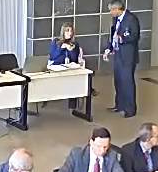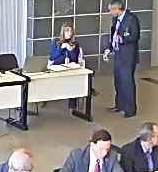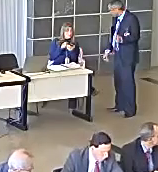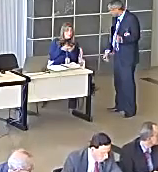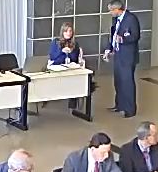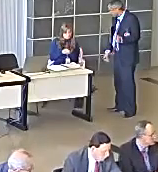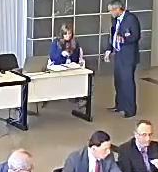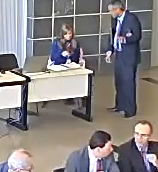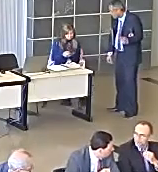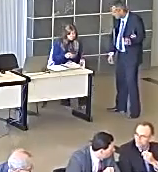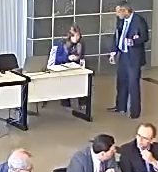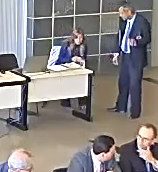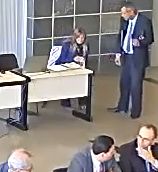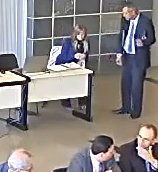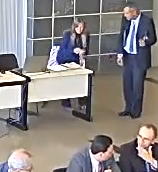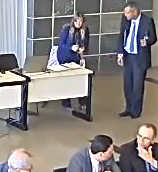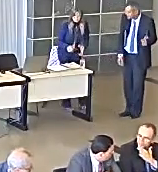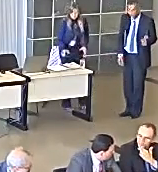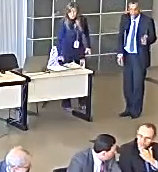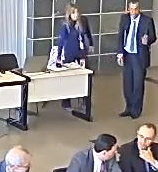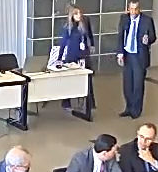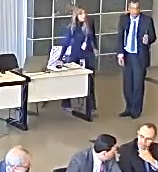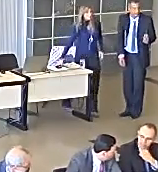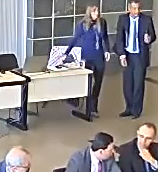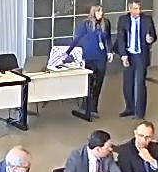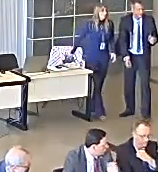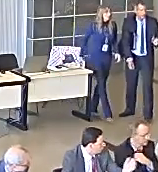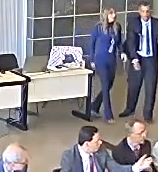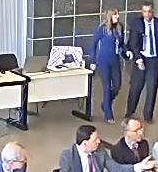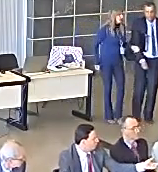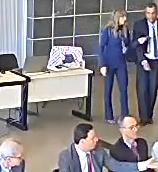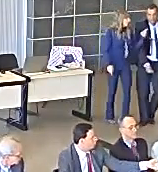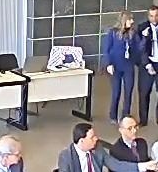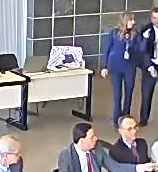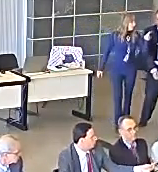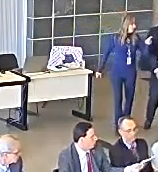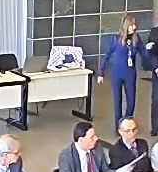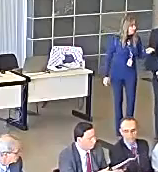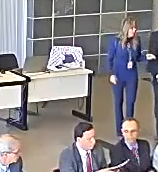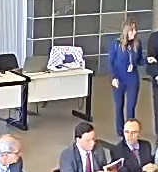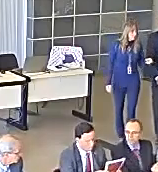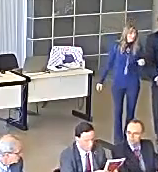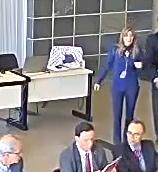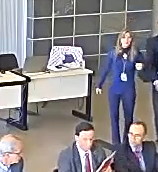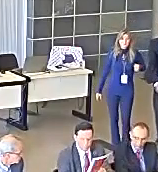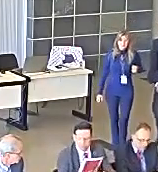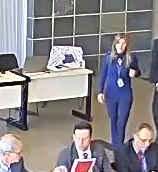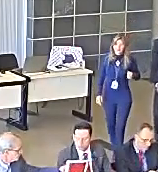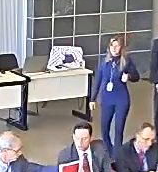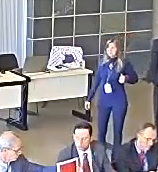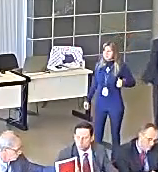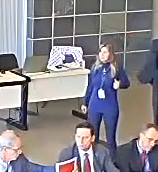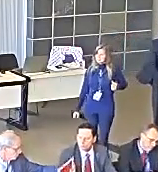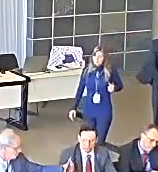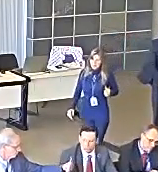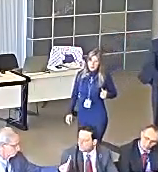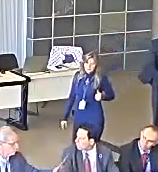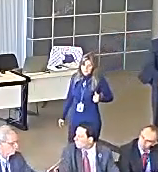eh a vossa excelência a nossa cartilha e que tá desatualizada frente o